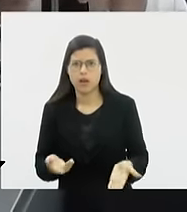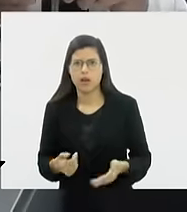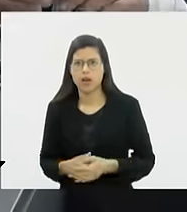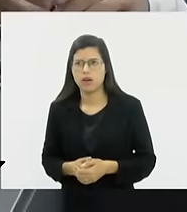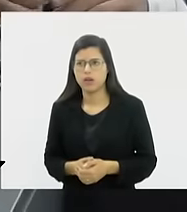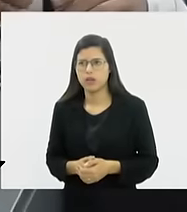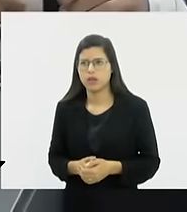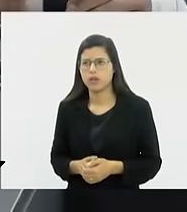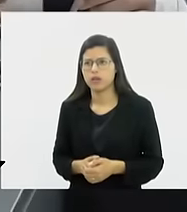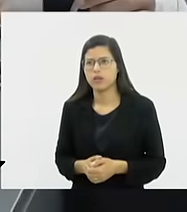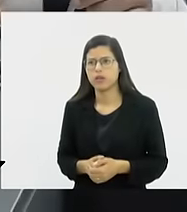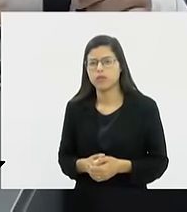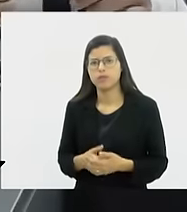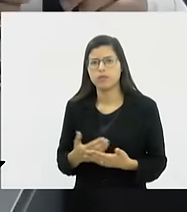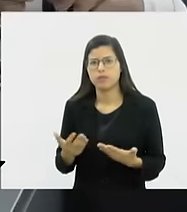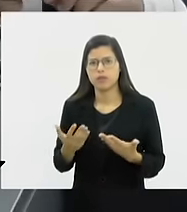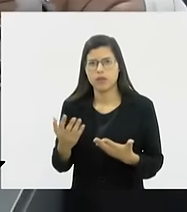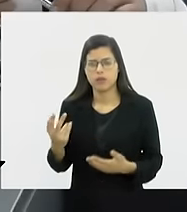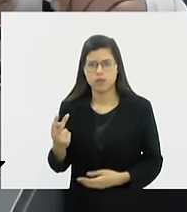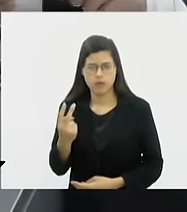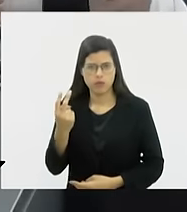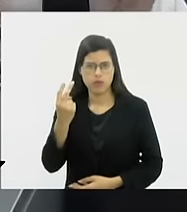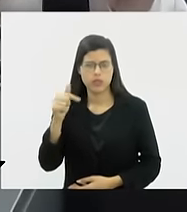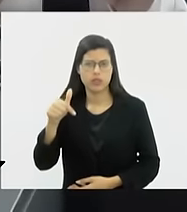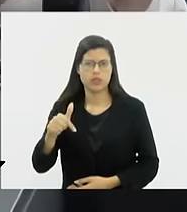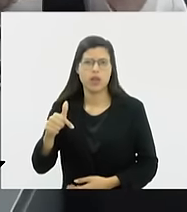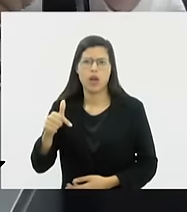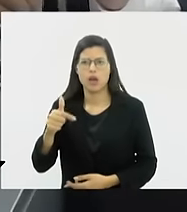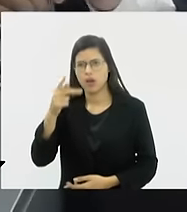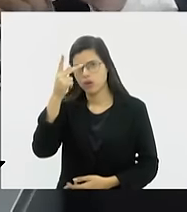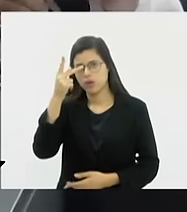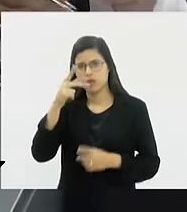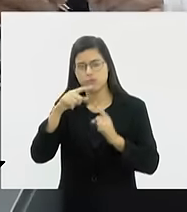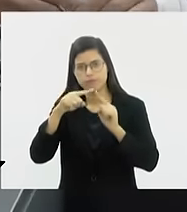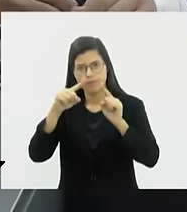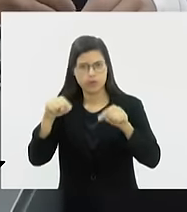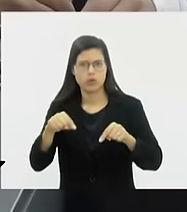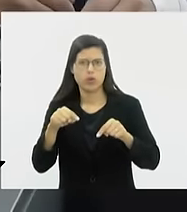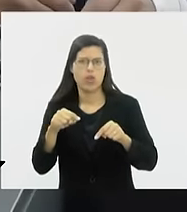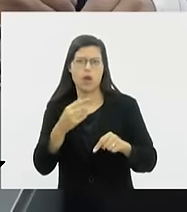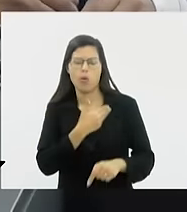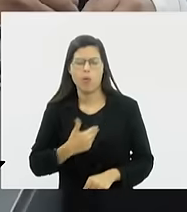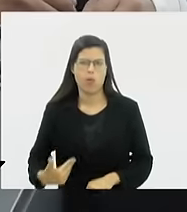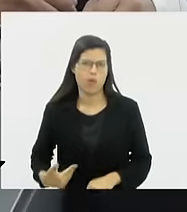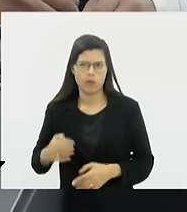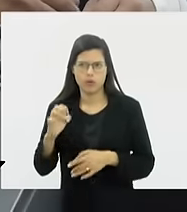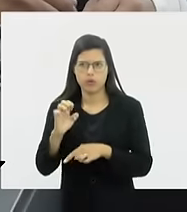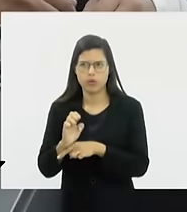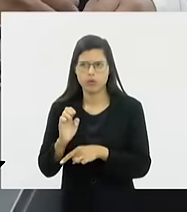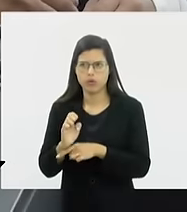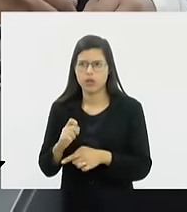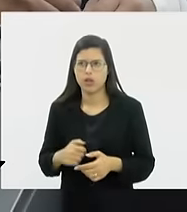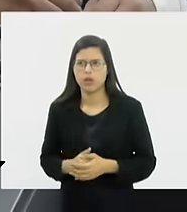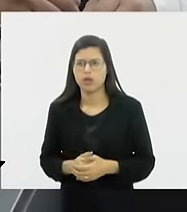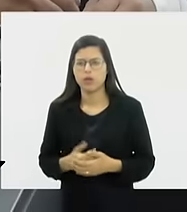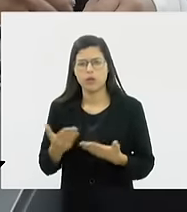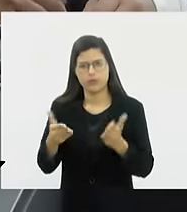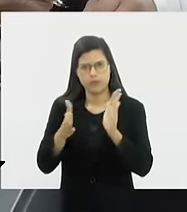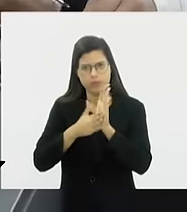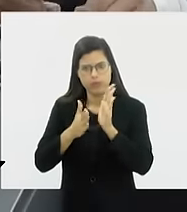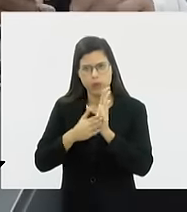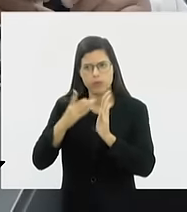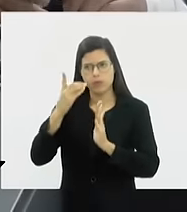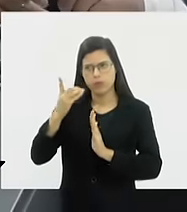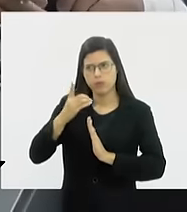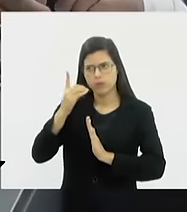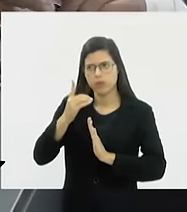também tem que valorizar os agentes públicos do nosso Estado. E aí eu quero propor aos meus nobres colegas parlamentares para